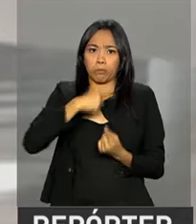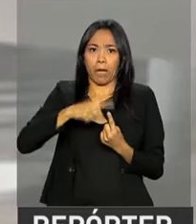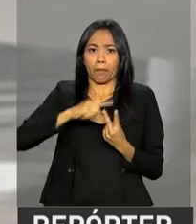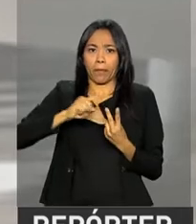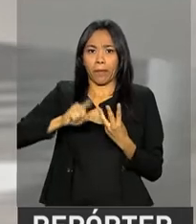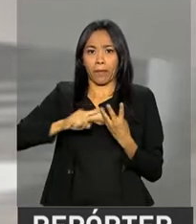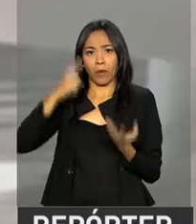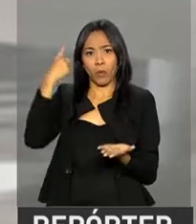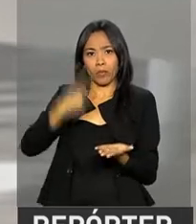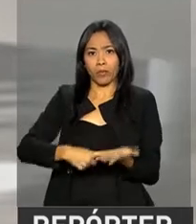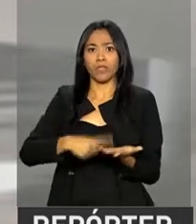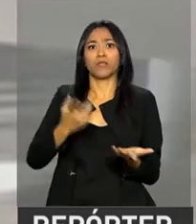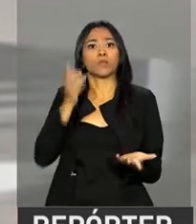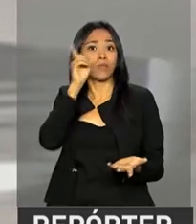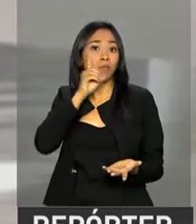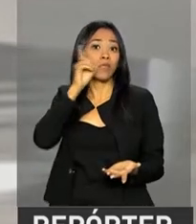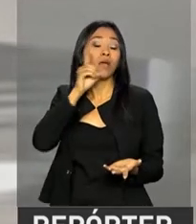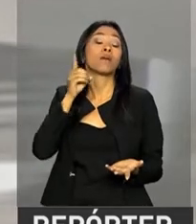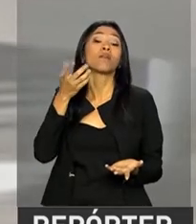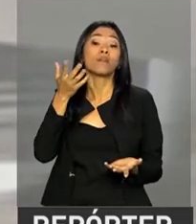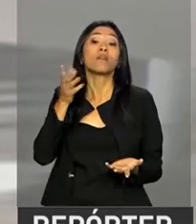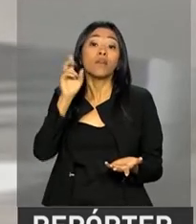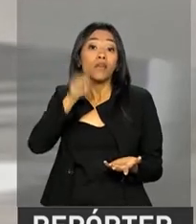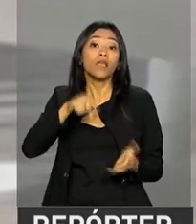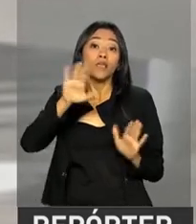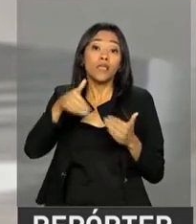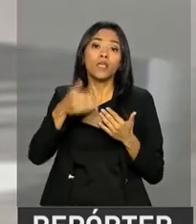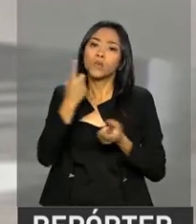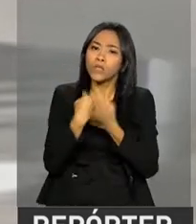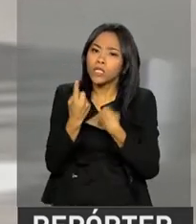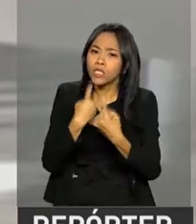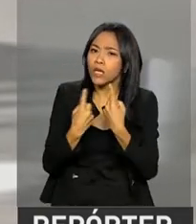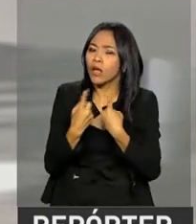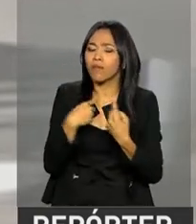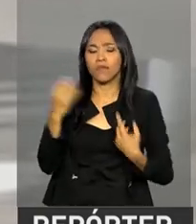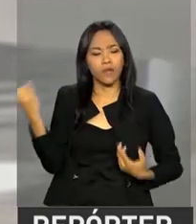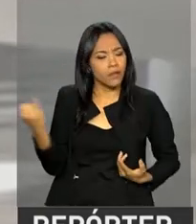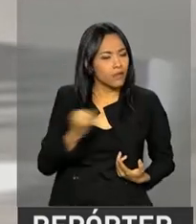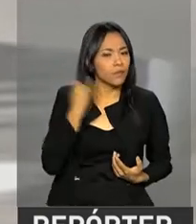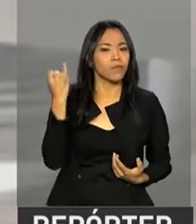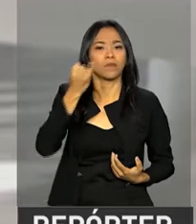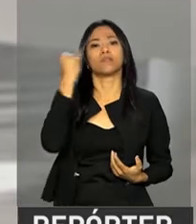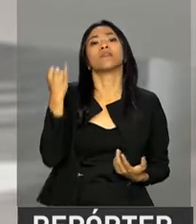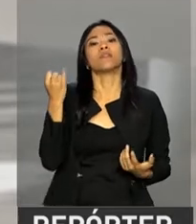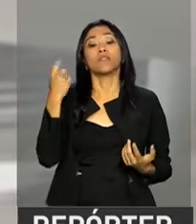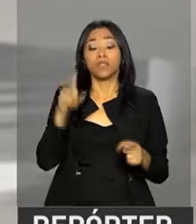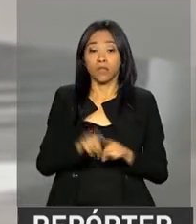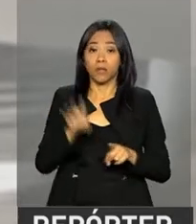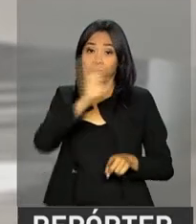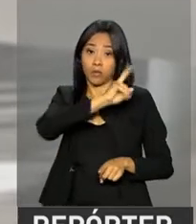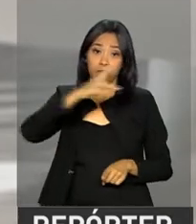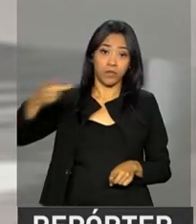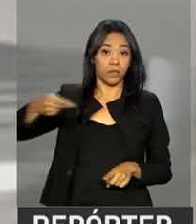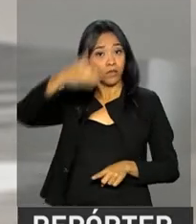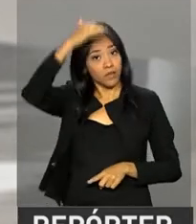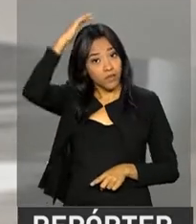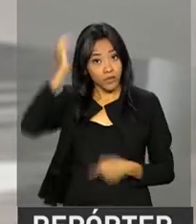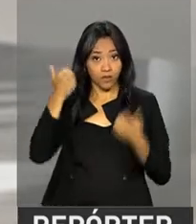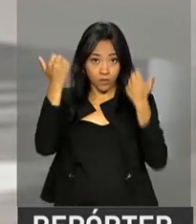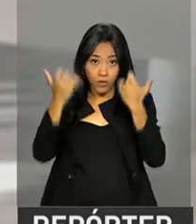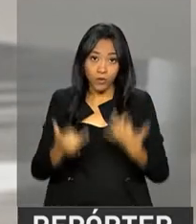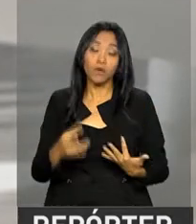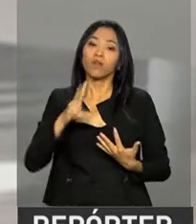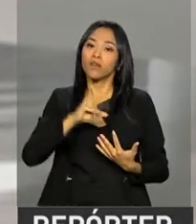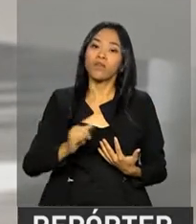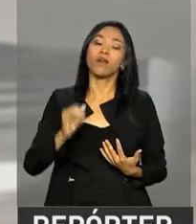e afirmou que o diálogo é fundamental para a harmonia entre os poderes presidente destacou a ikea vai receber parte